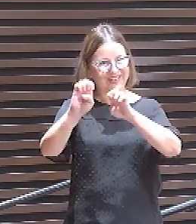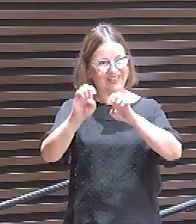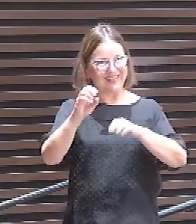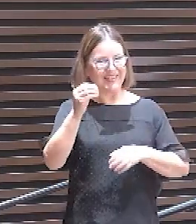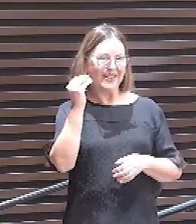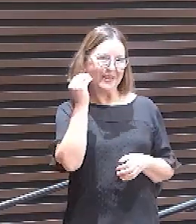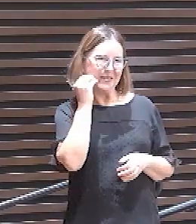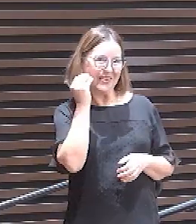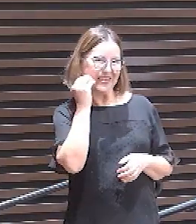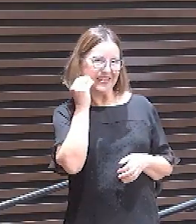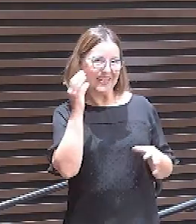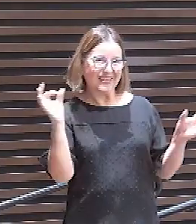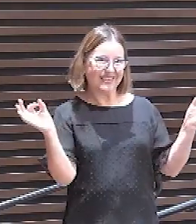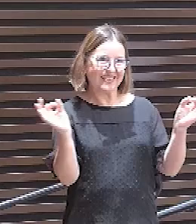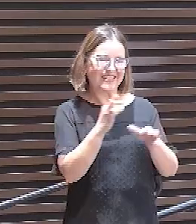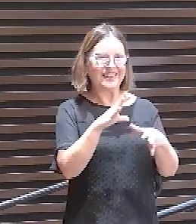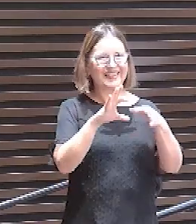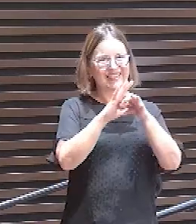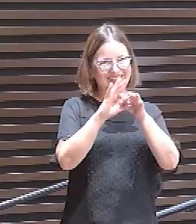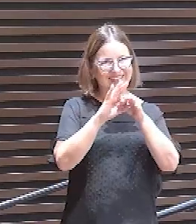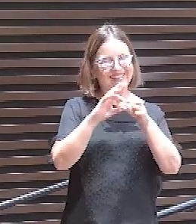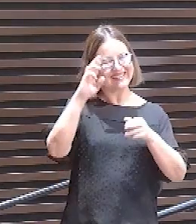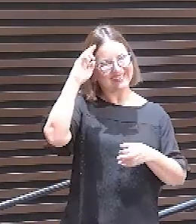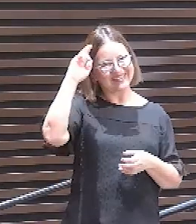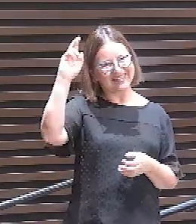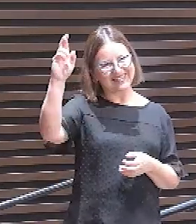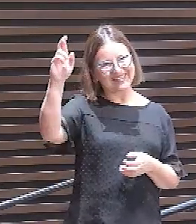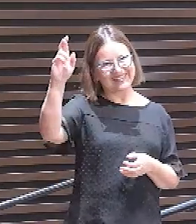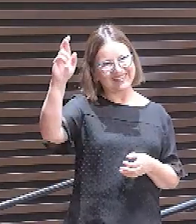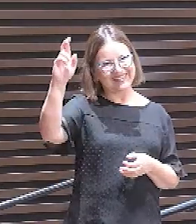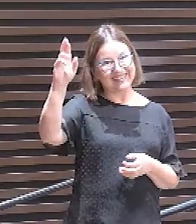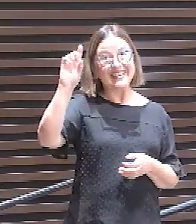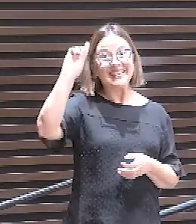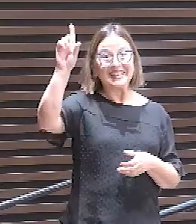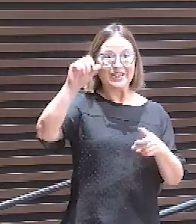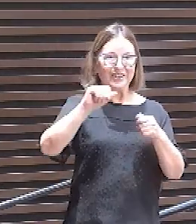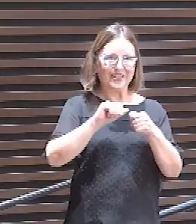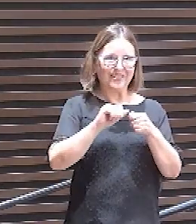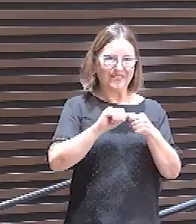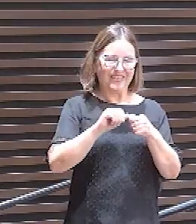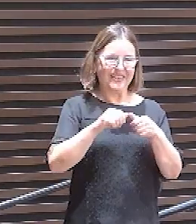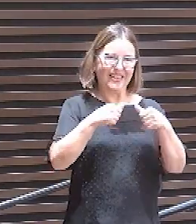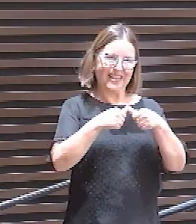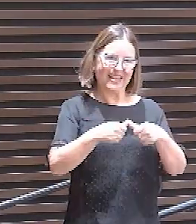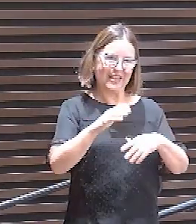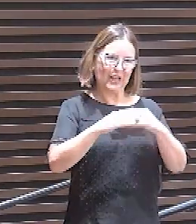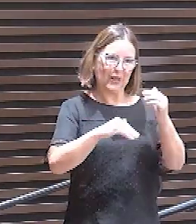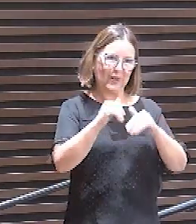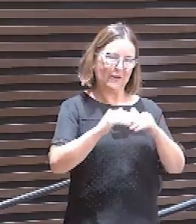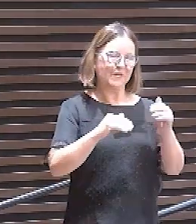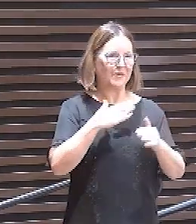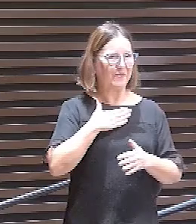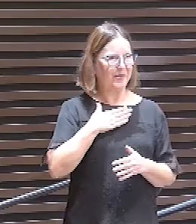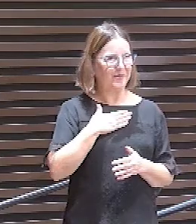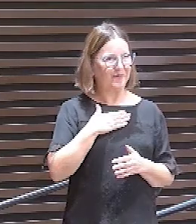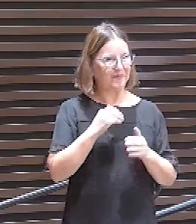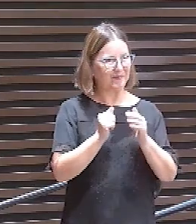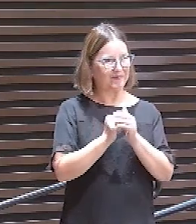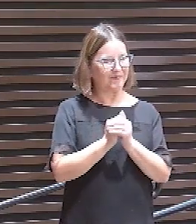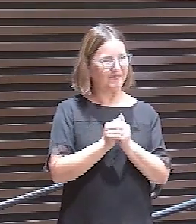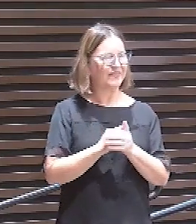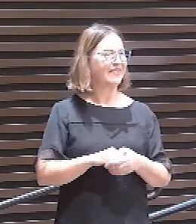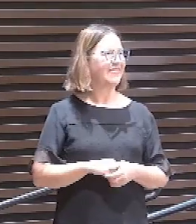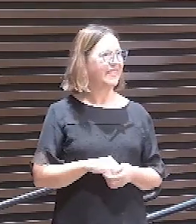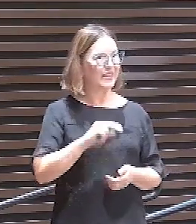plenitude da comunhão com o Senhor. Que Deus faça isso em mim. Eu vi